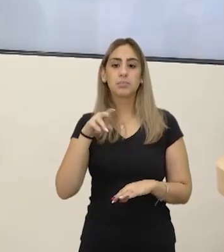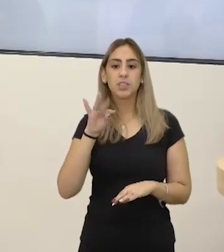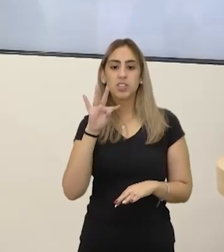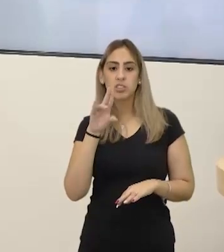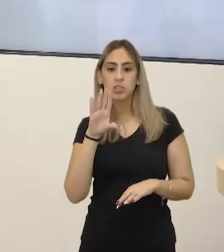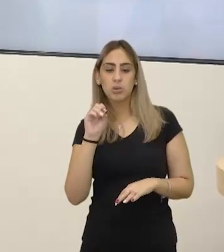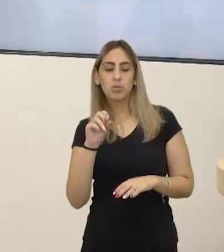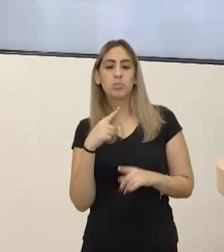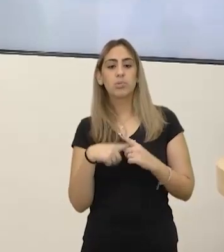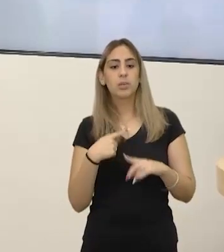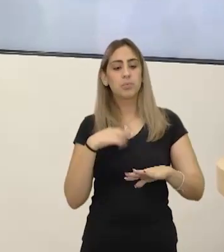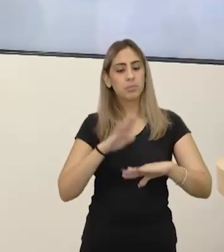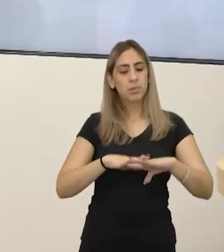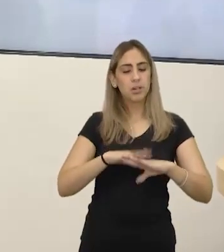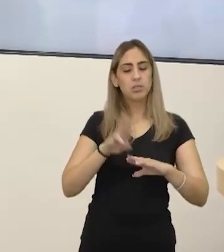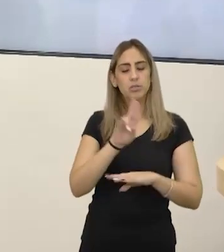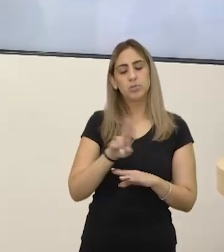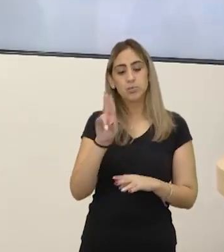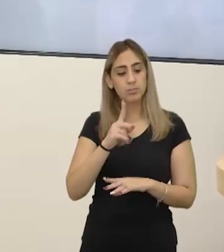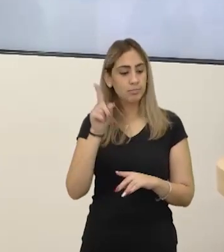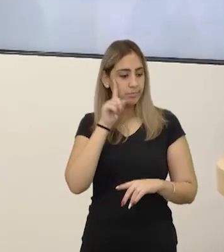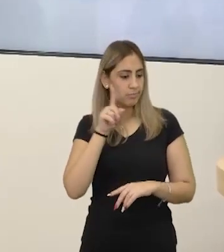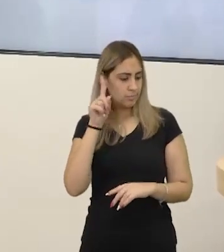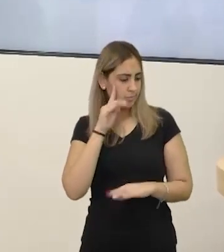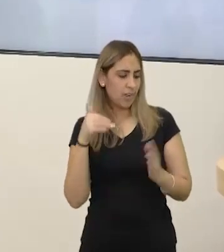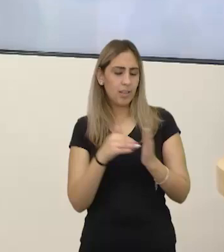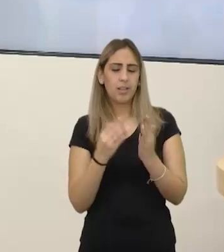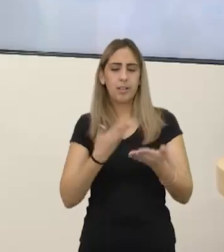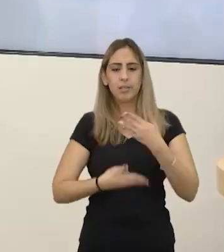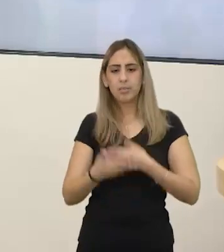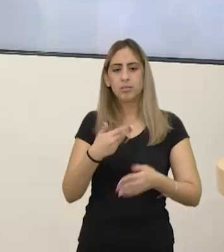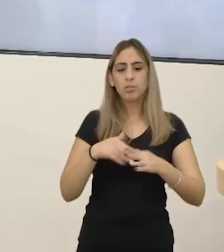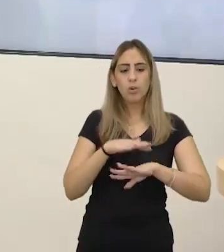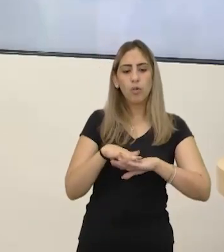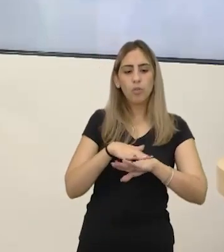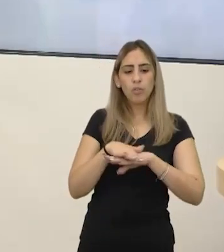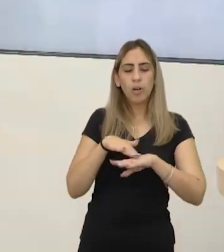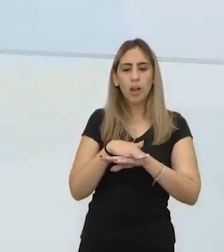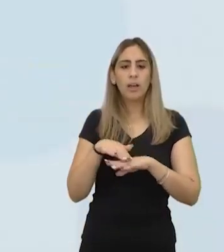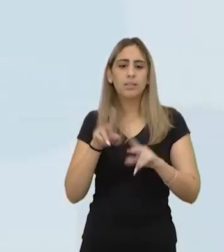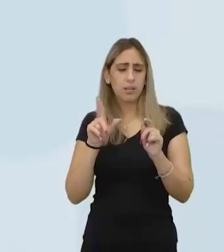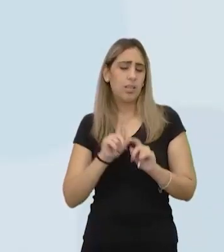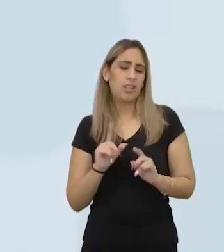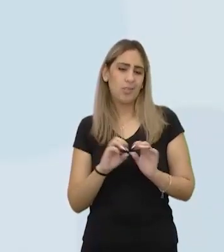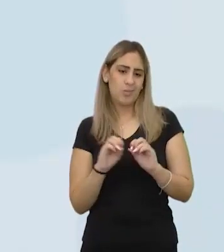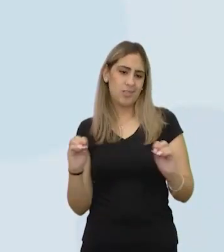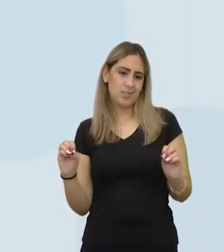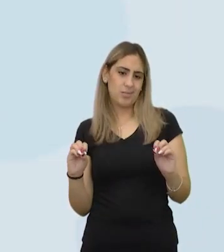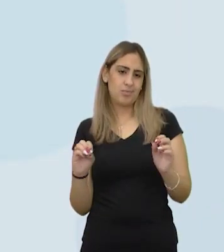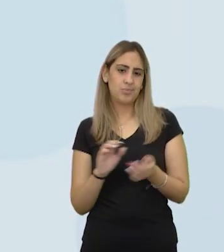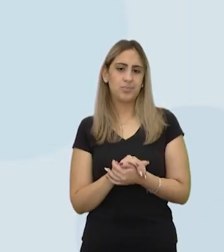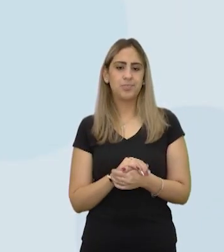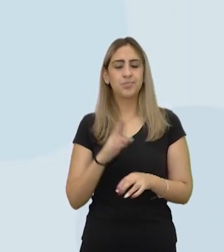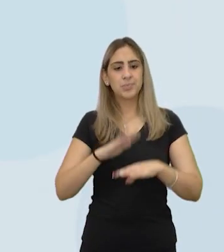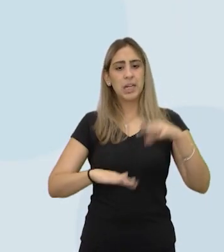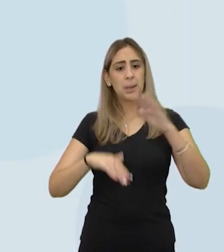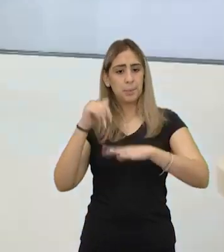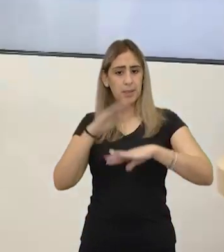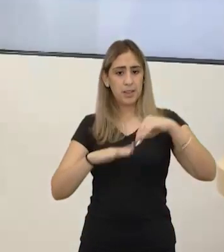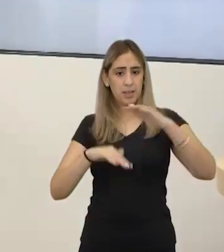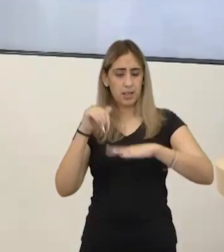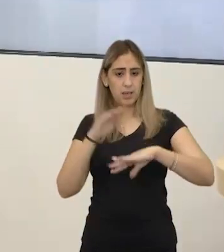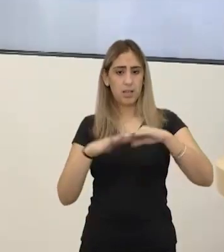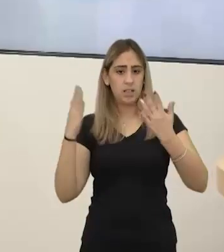que na prática a gente usa isso o tempo todo, até na fala, tá? O tempo todo a gente está fazendo diversidades, está fazendo conclusões, está explicando coisas,